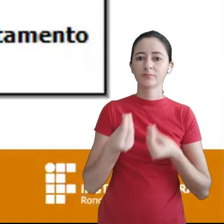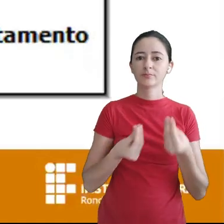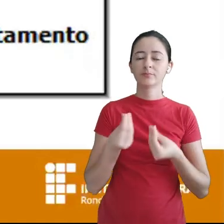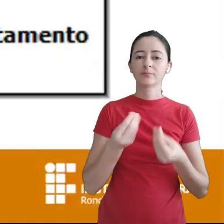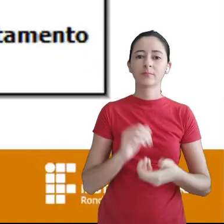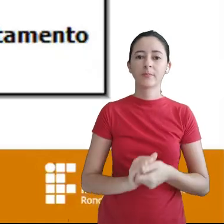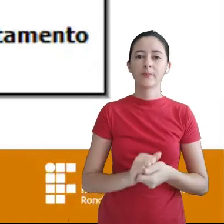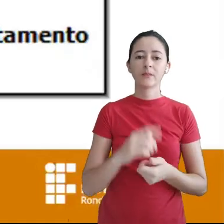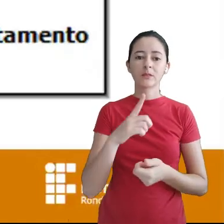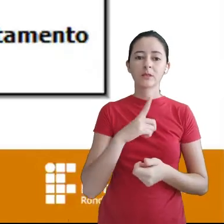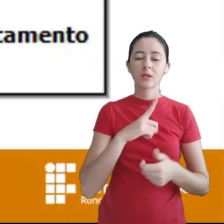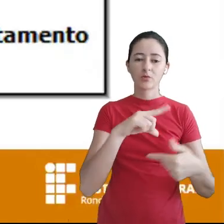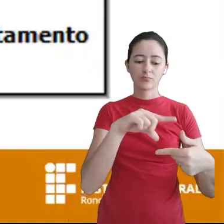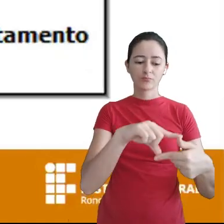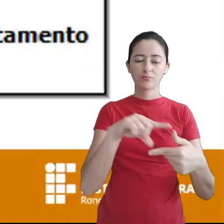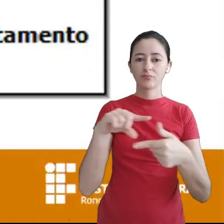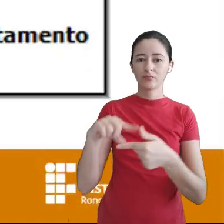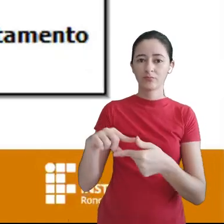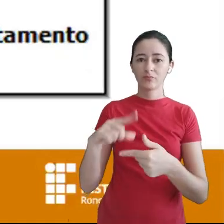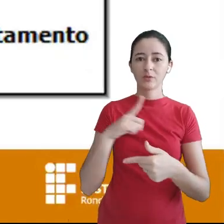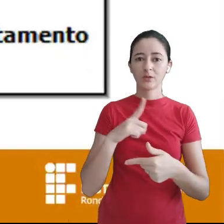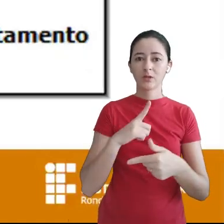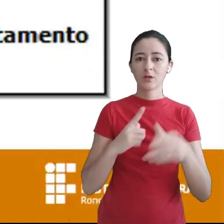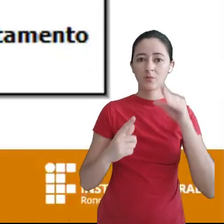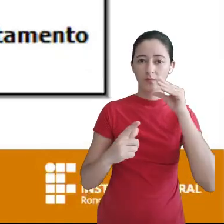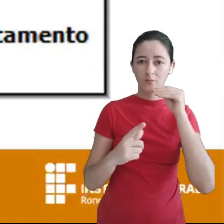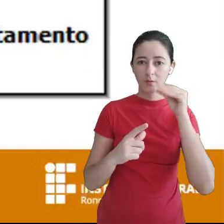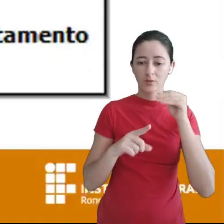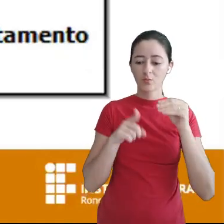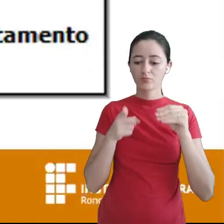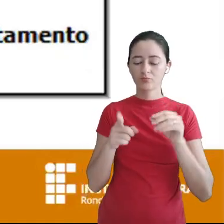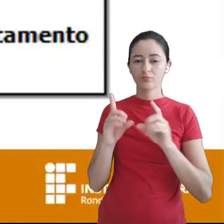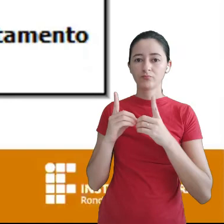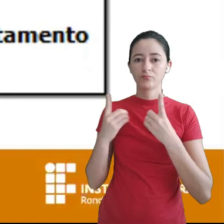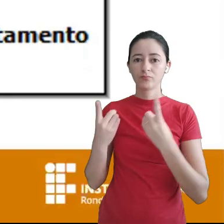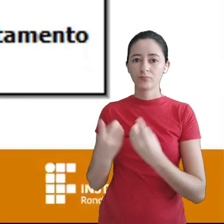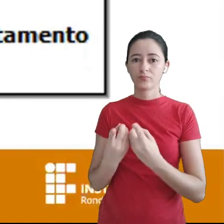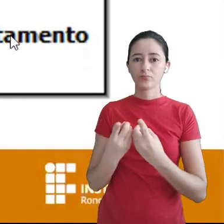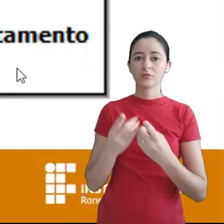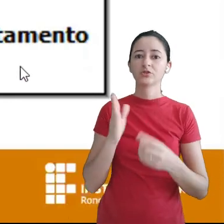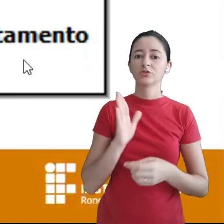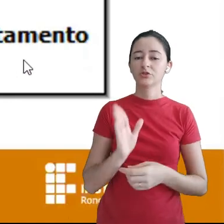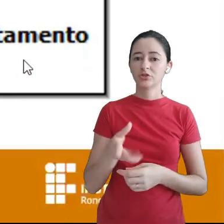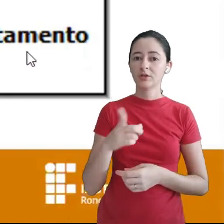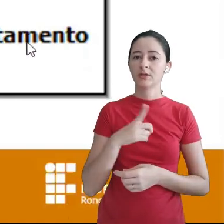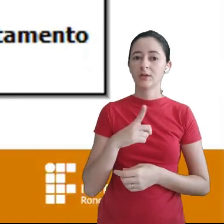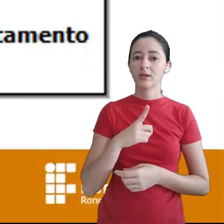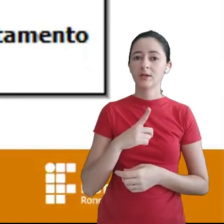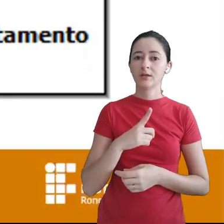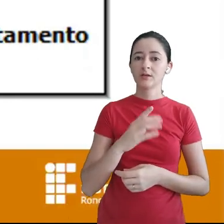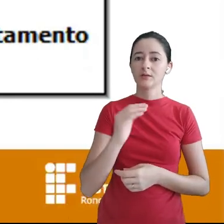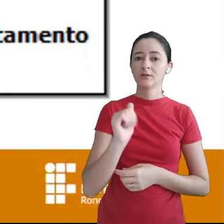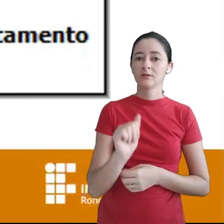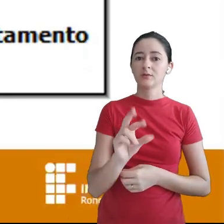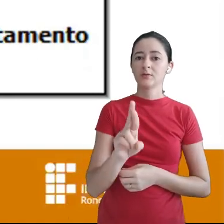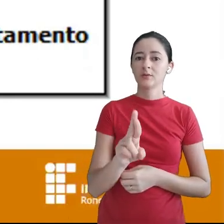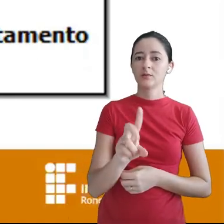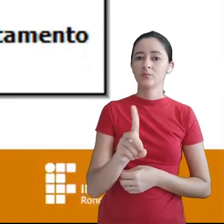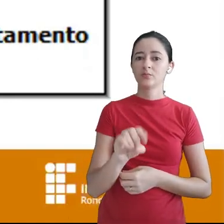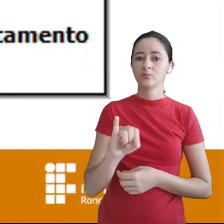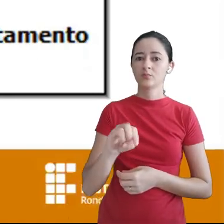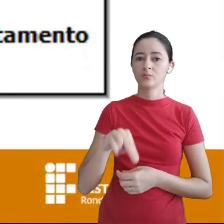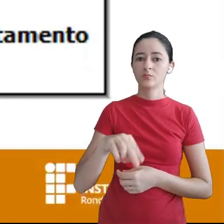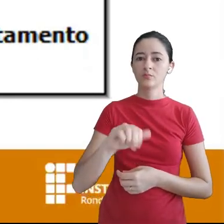Então vamos fazer a prática. Então aqui agora. lá. Então nós temos aqui a tabela funcionário e departamento. Já está aqui